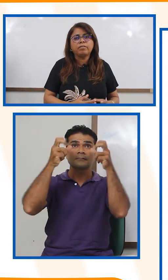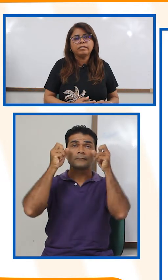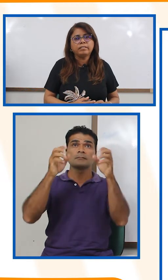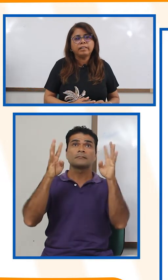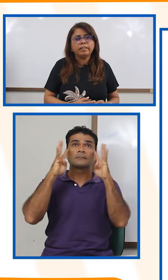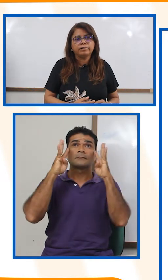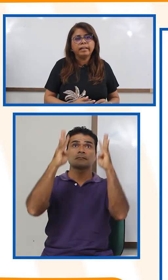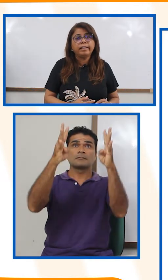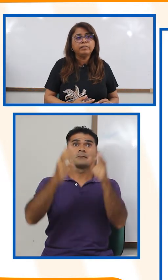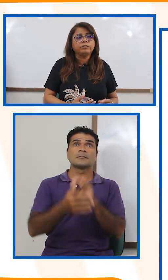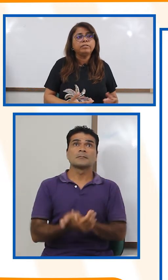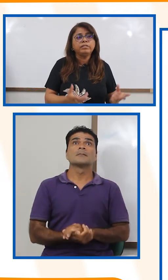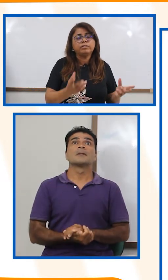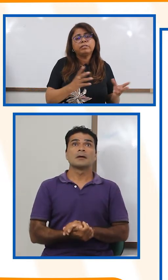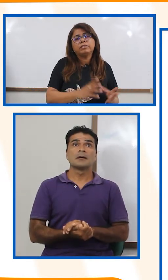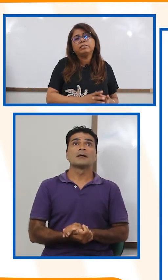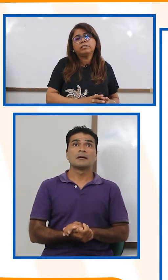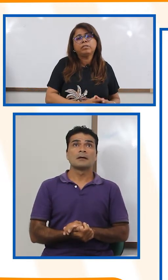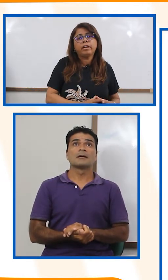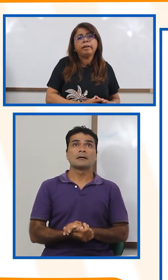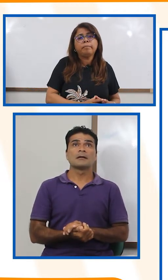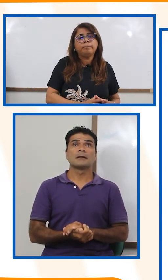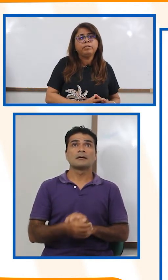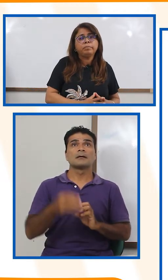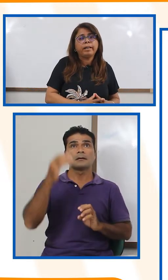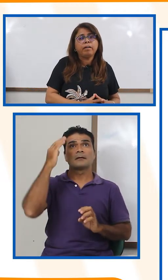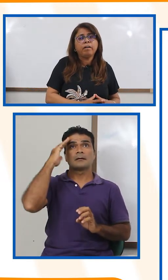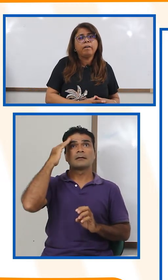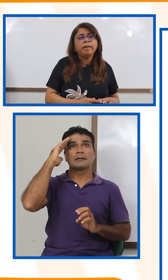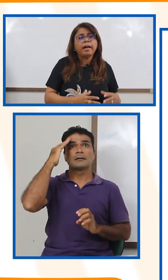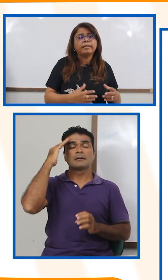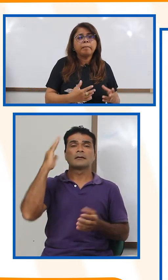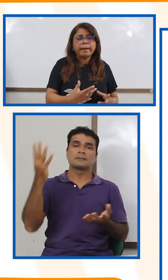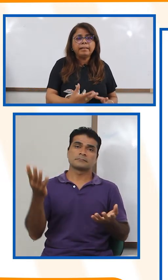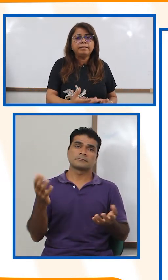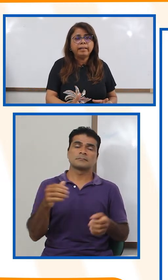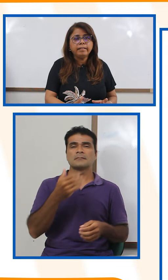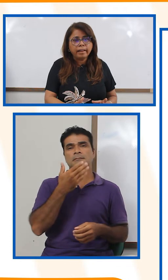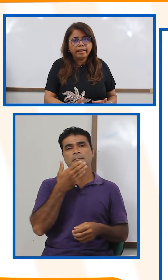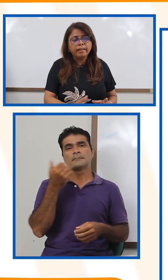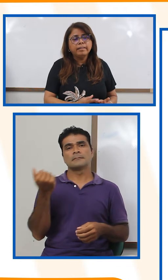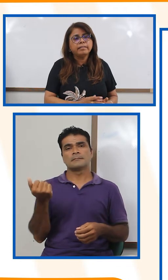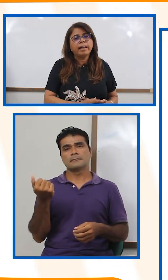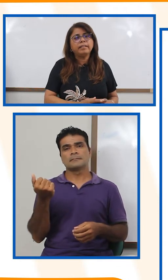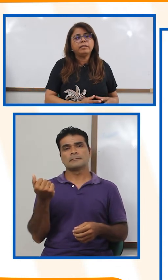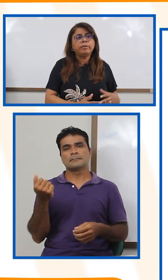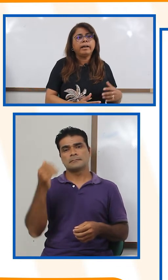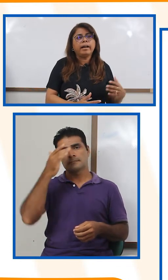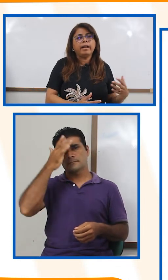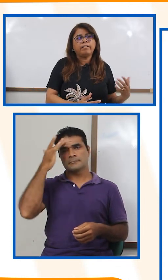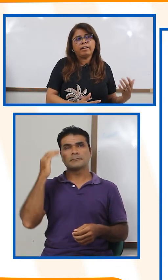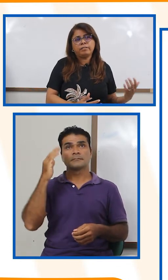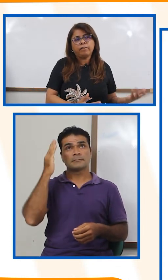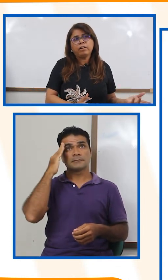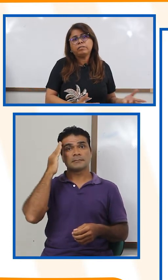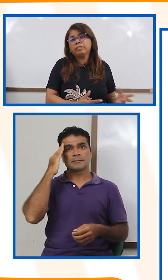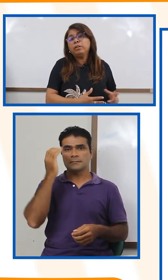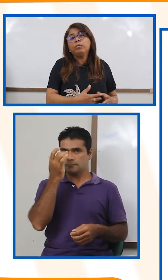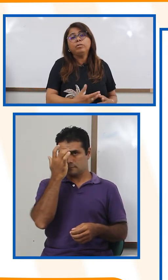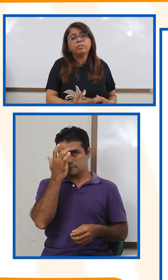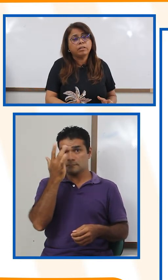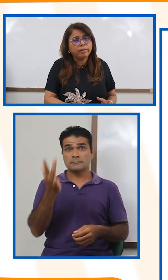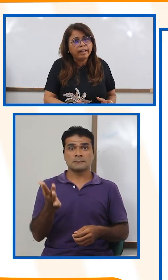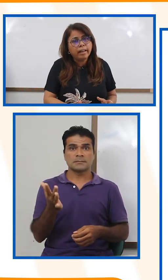que está acontecendo, né? Isso se torna muito melhor até para entender, tá? Então as